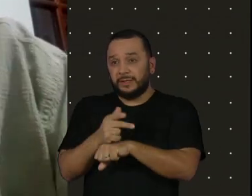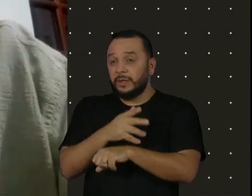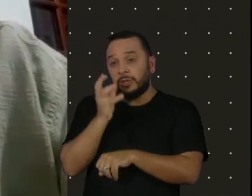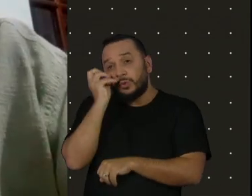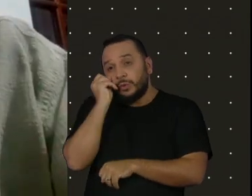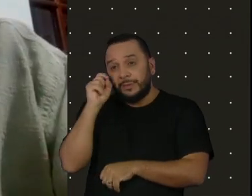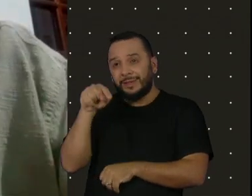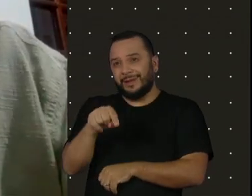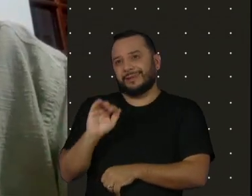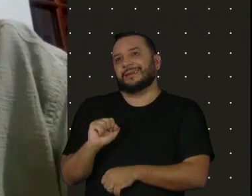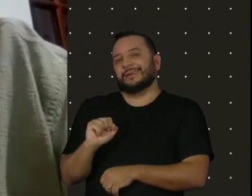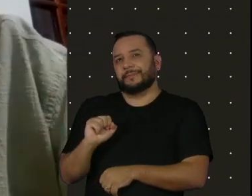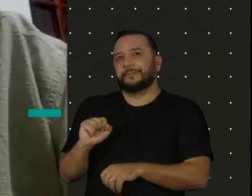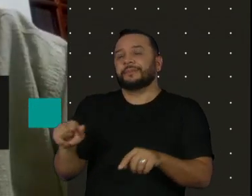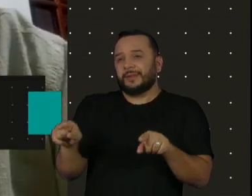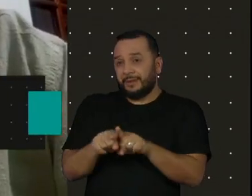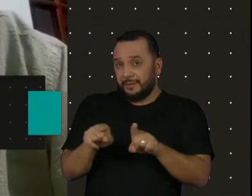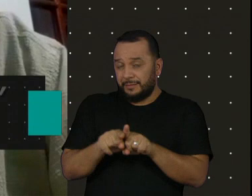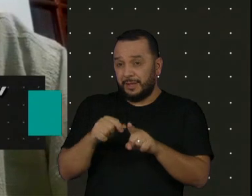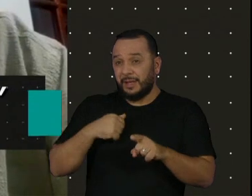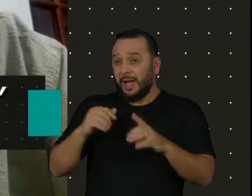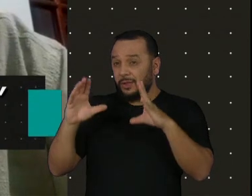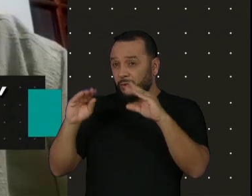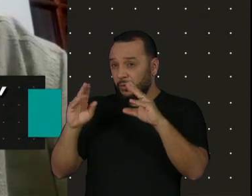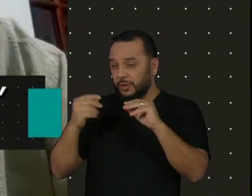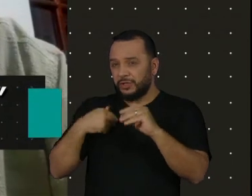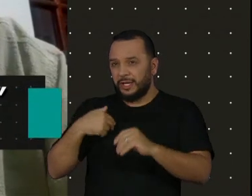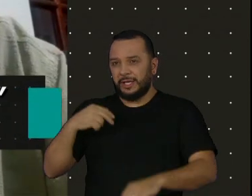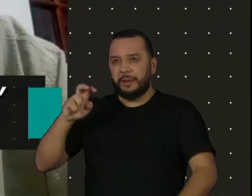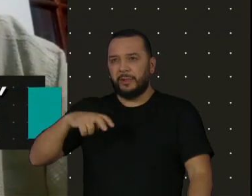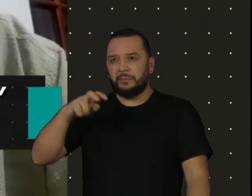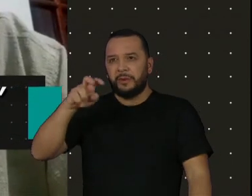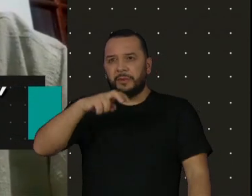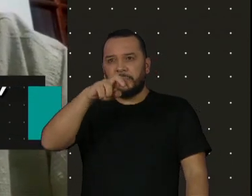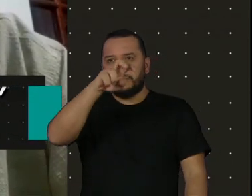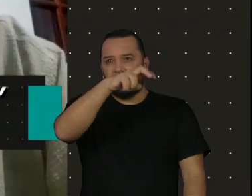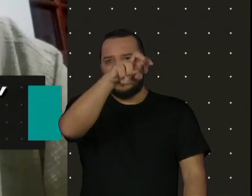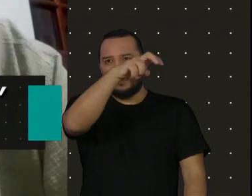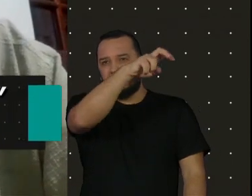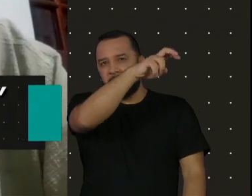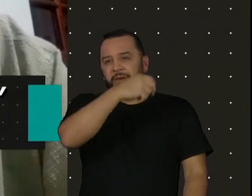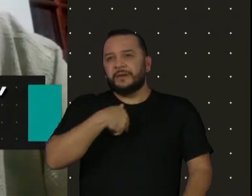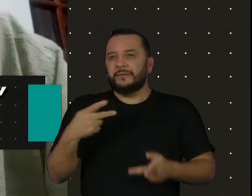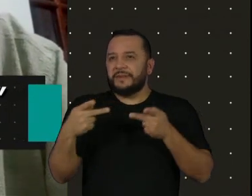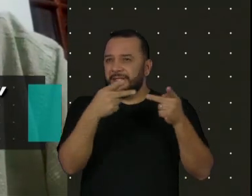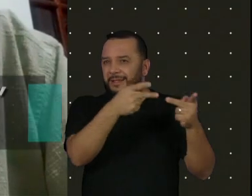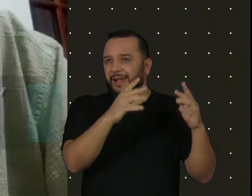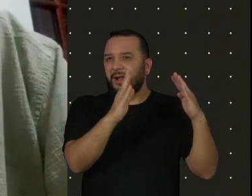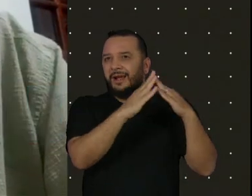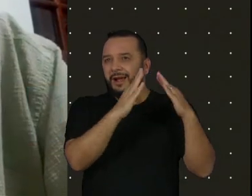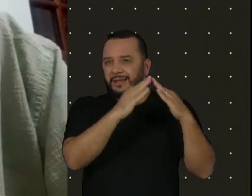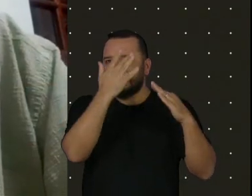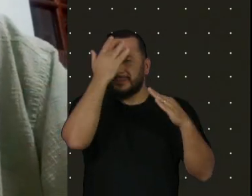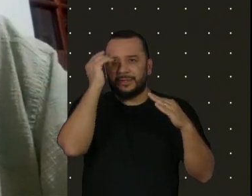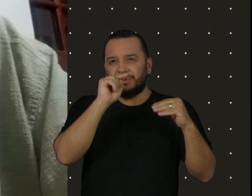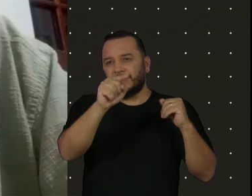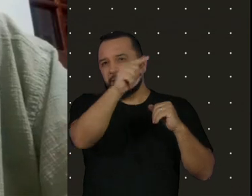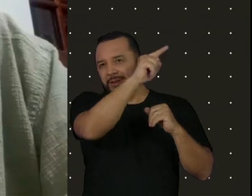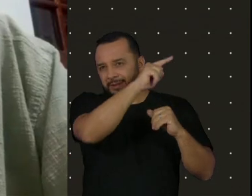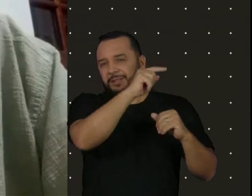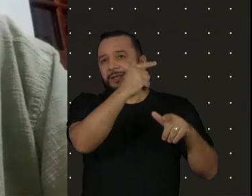ele subia de noite para o morro para visitar a casa dos eletricistas e maquinistas do